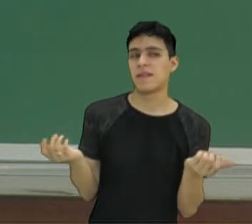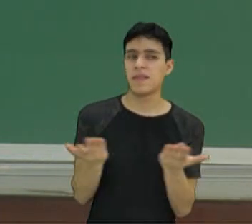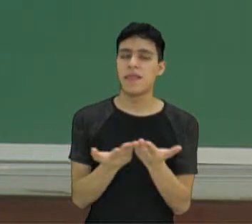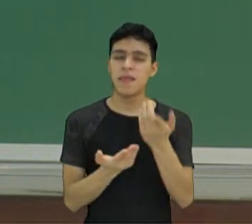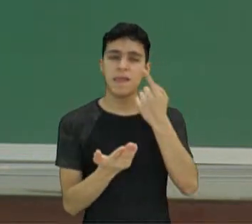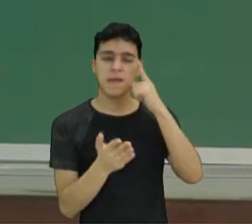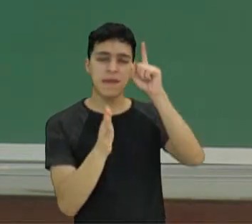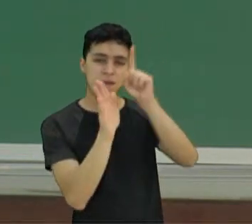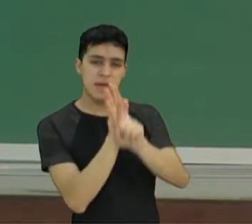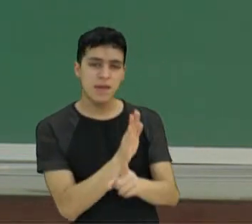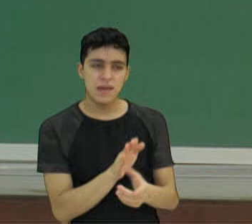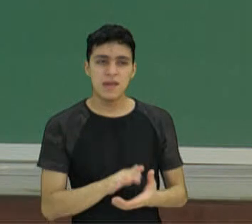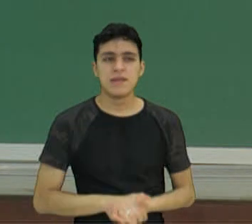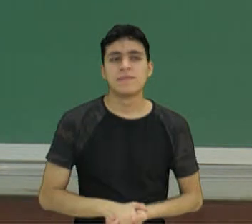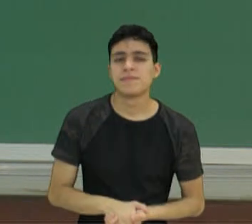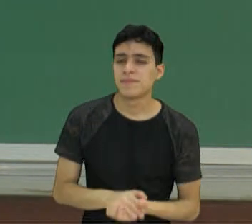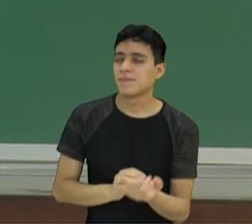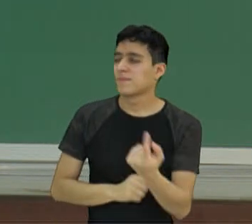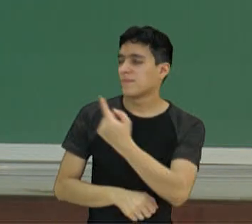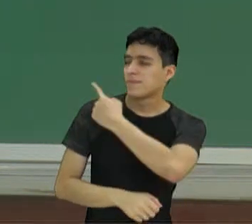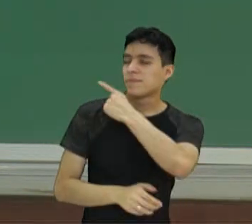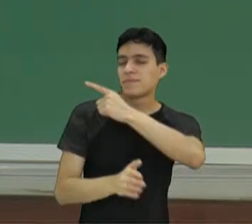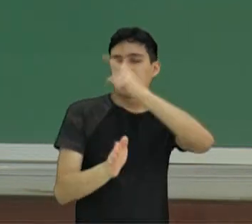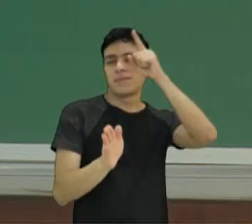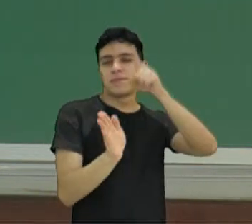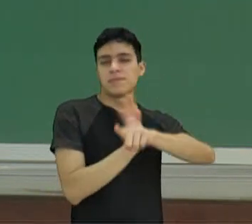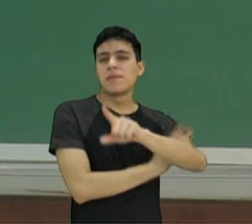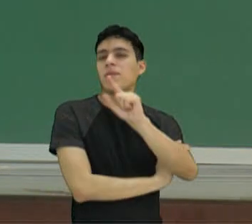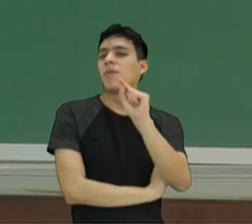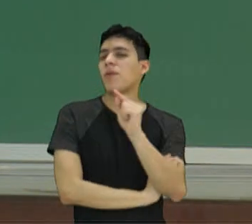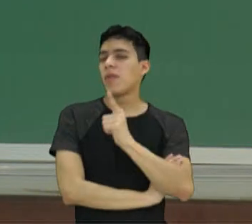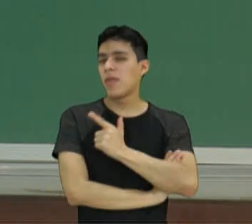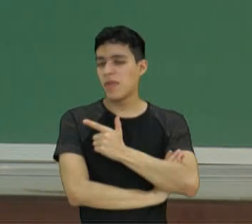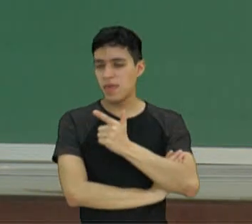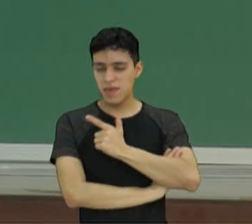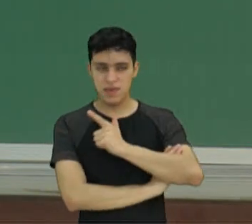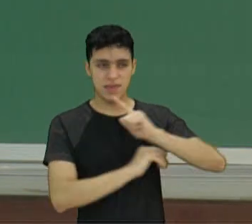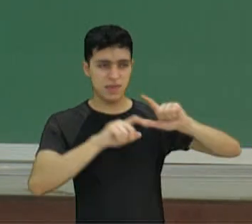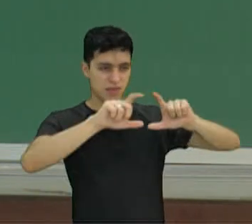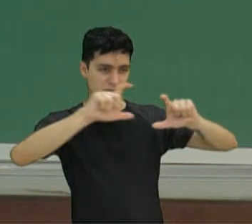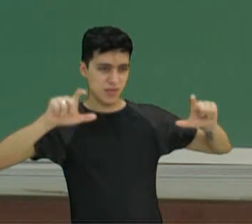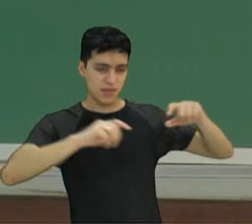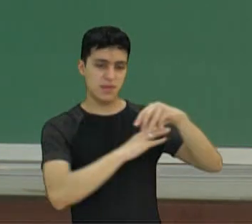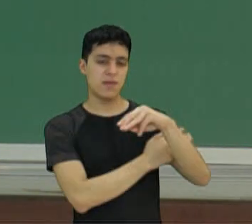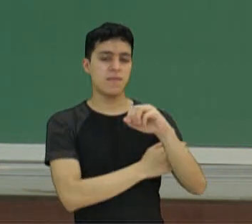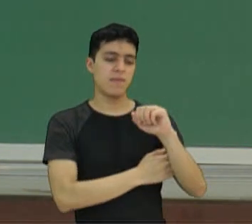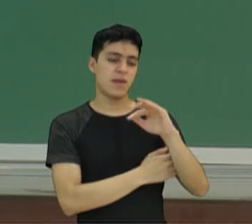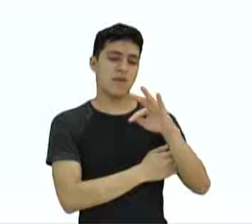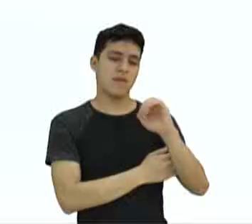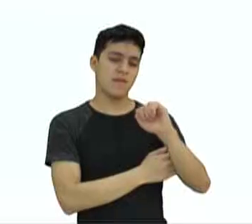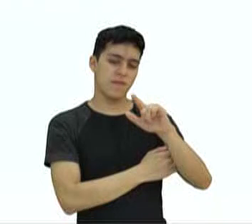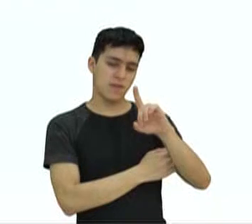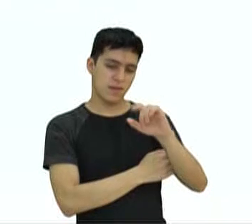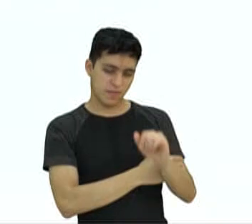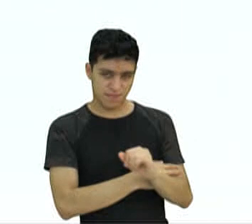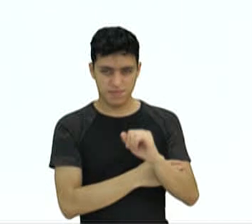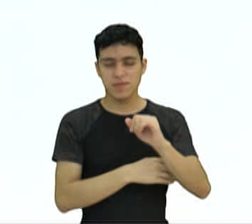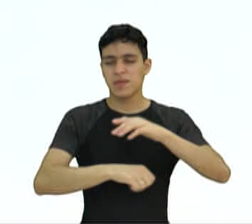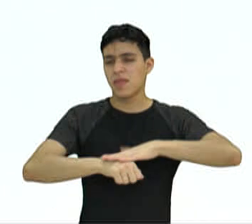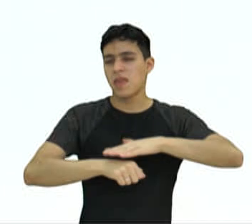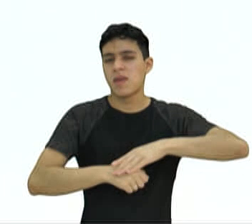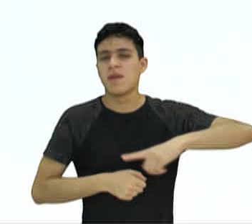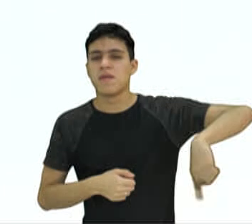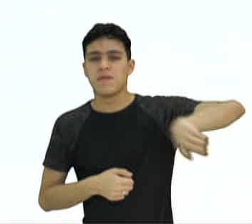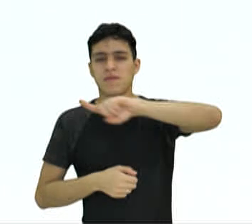nosso quiz? No nosso quiz, nós temos aqui uma tirinha da Mafalda, tá? Eu vou dar um tempinho